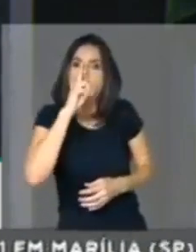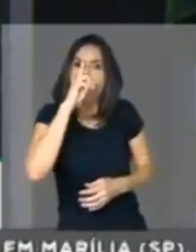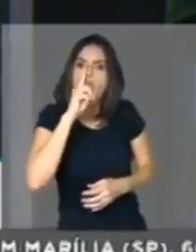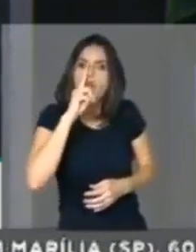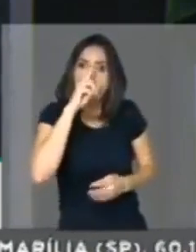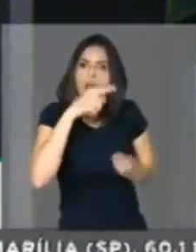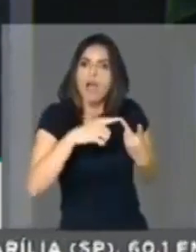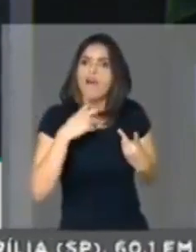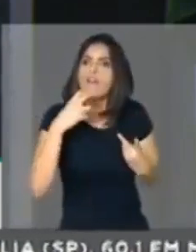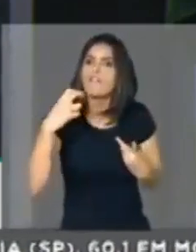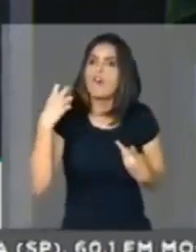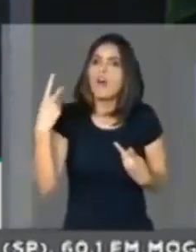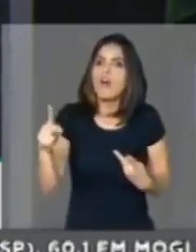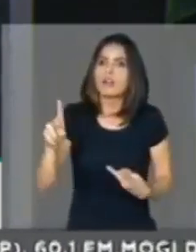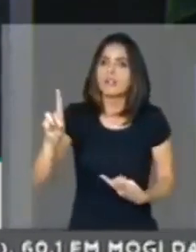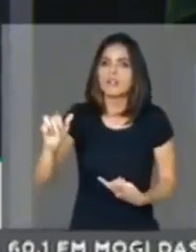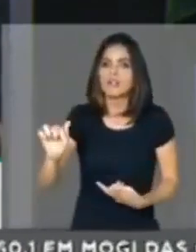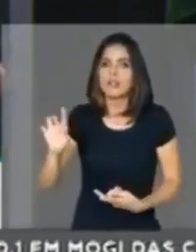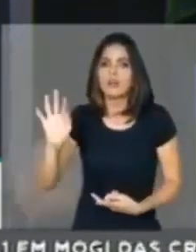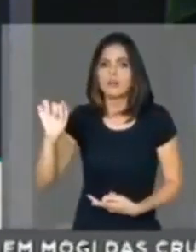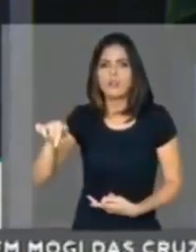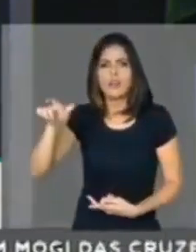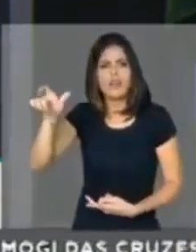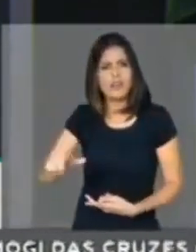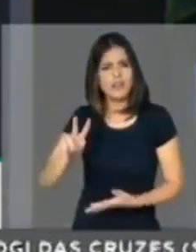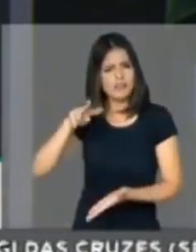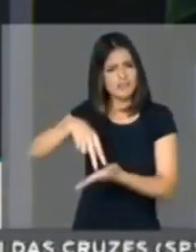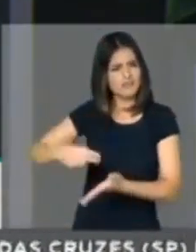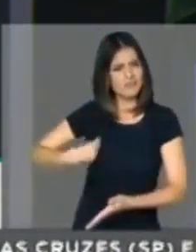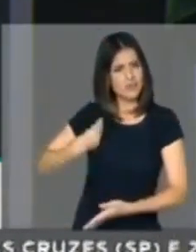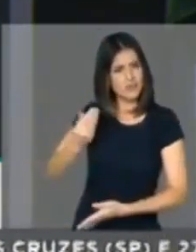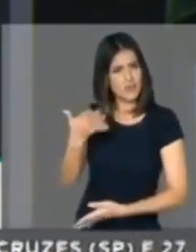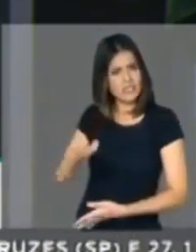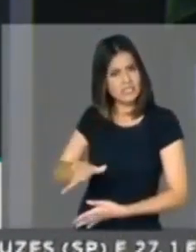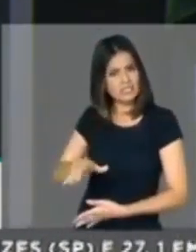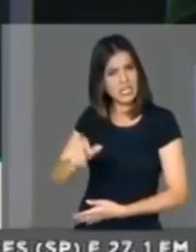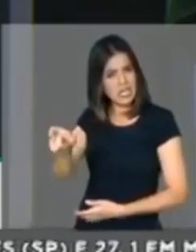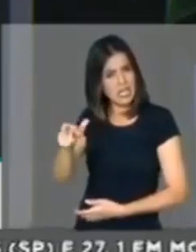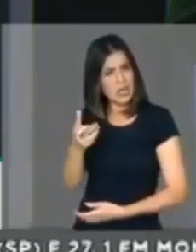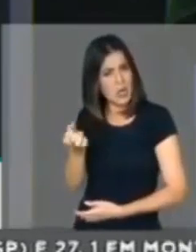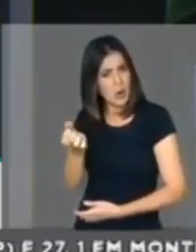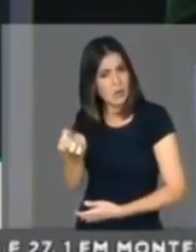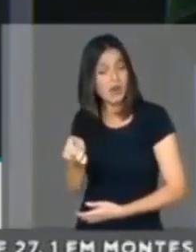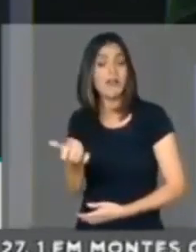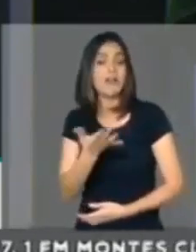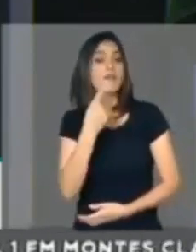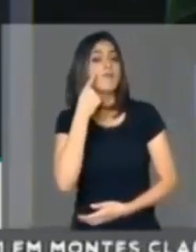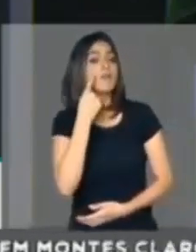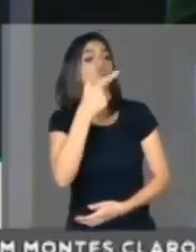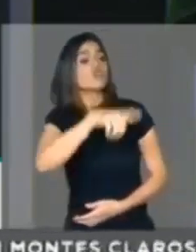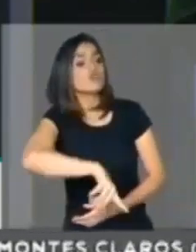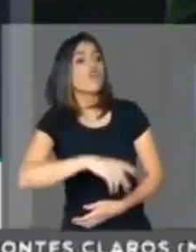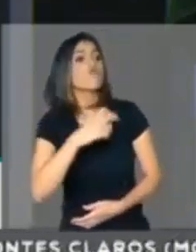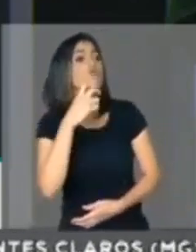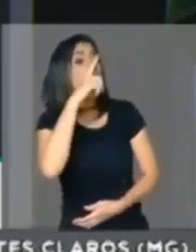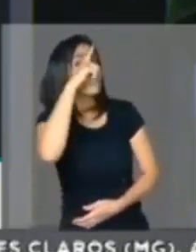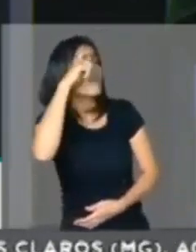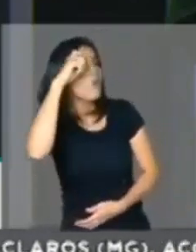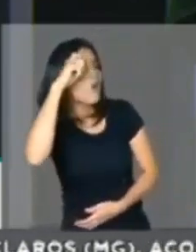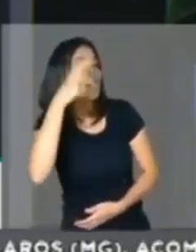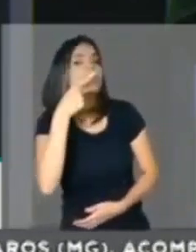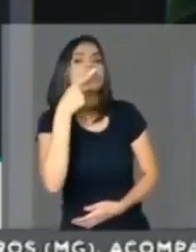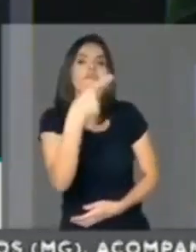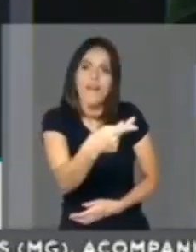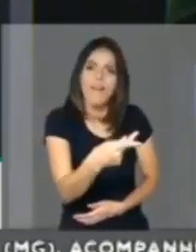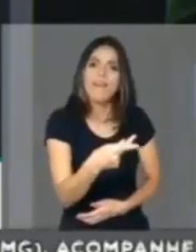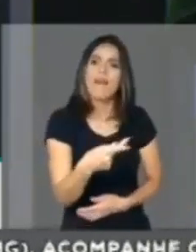o covarde que não quis vir aqui. E agora, quero ver o juiz Moro dizer mais uma vez, mentindo